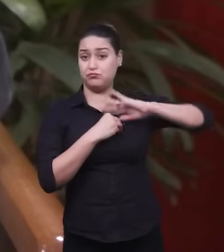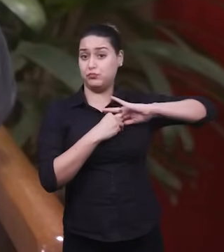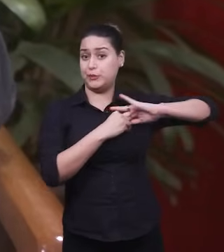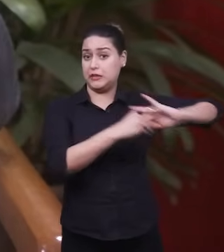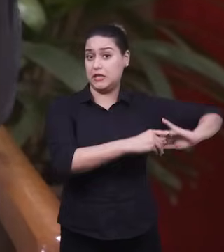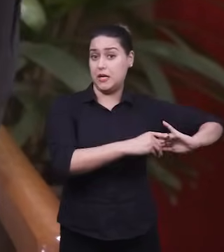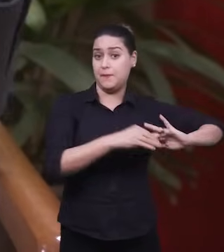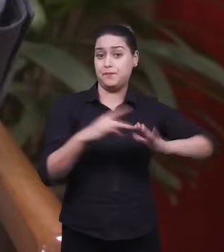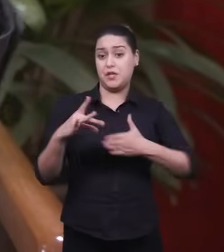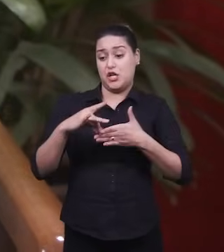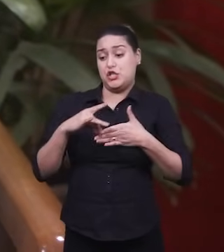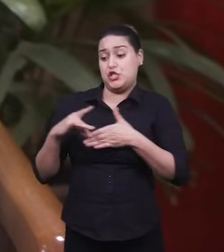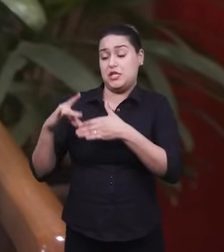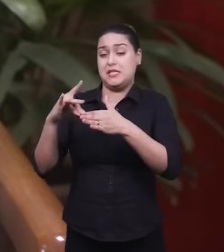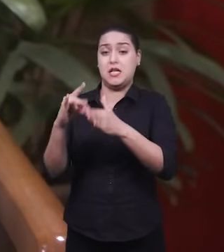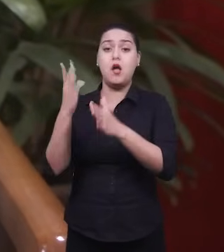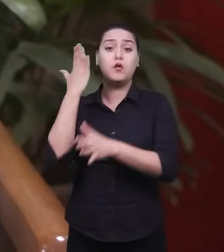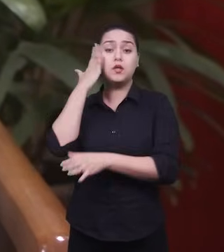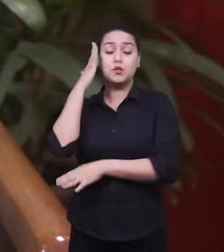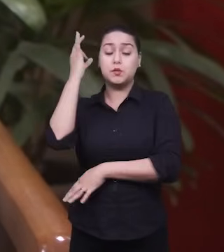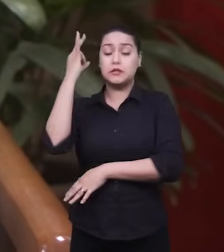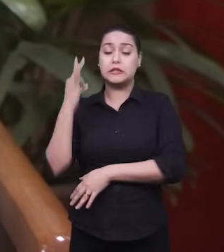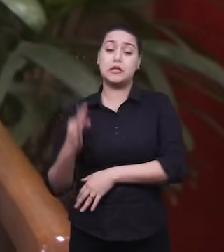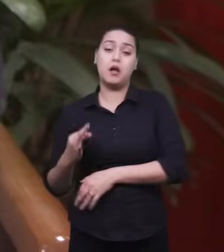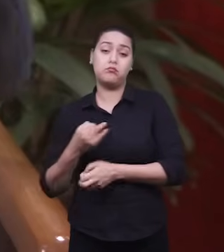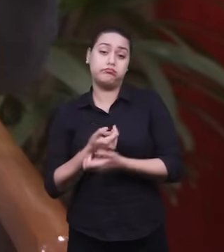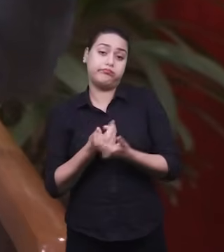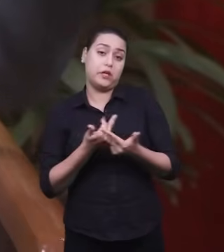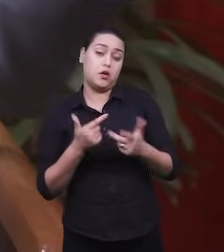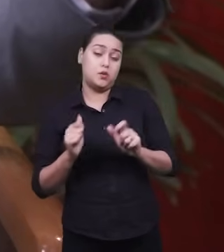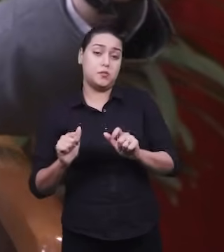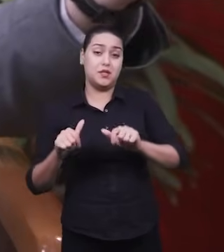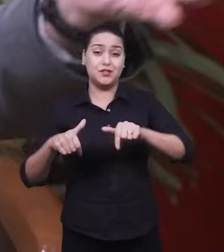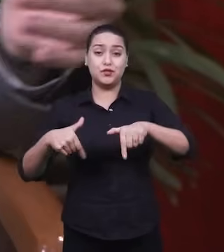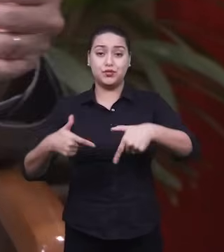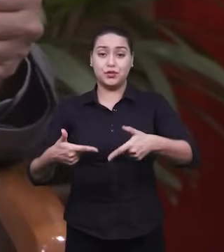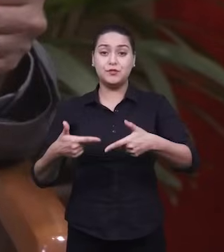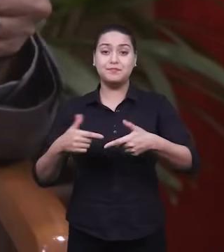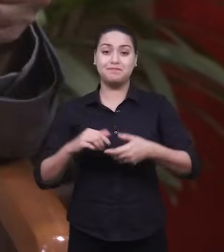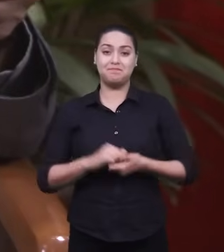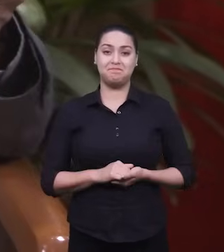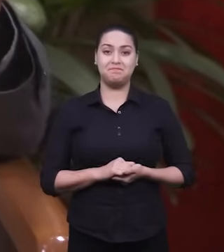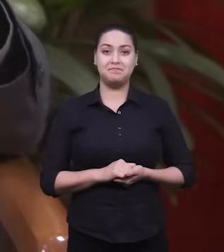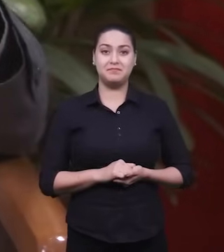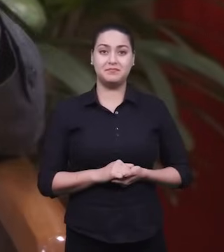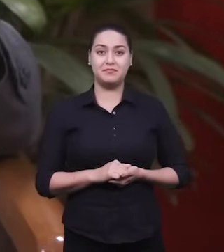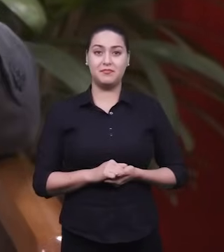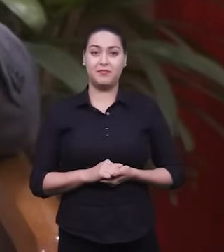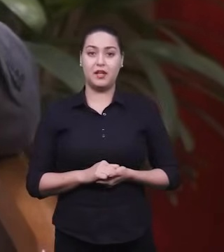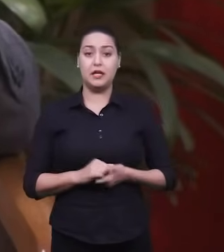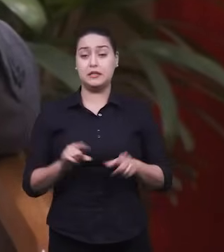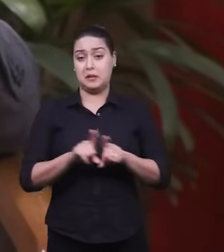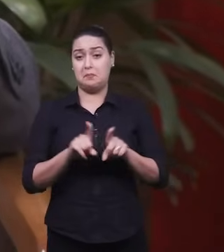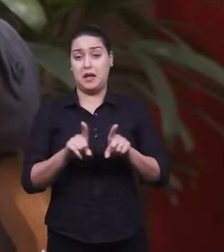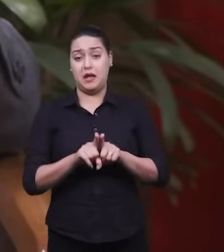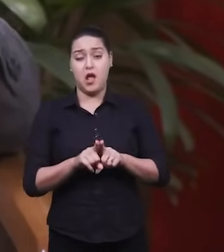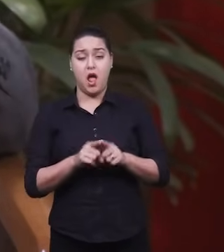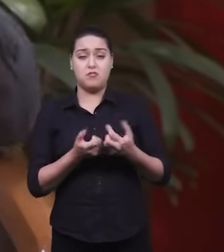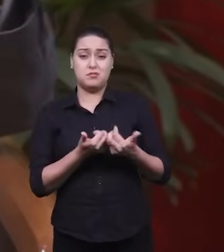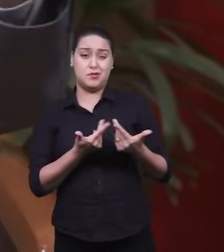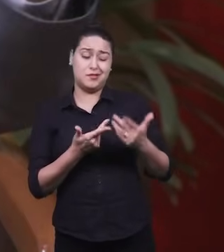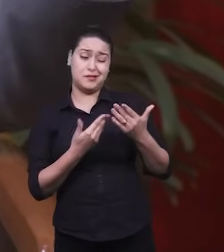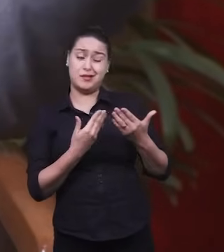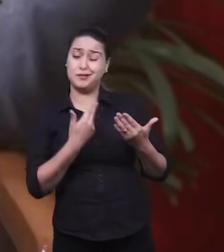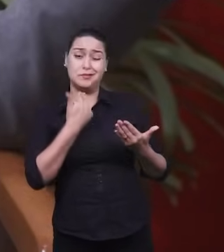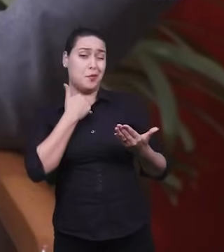nos dá a direção, o discernimento do que devemos fazer, daquilo que temos que nos abster.